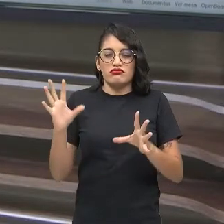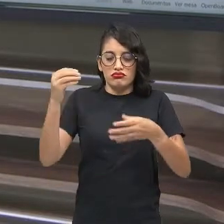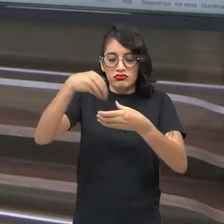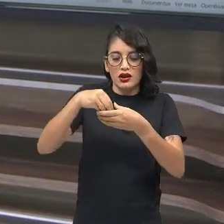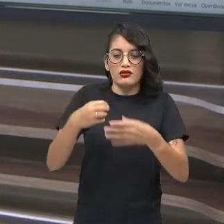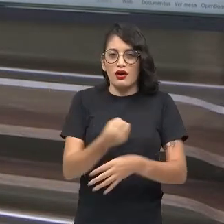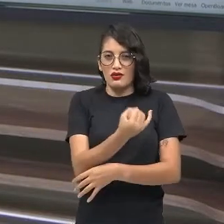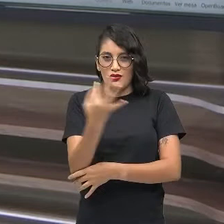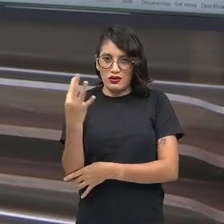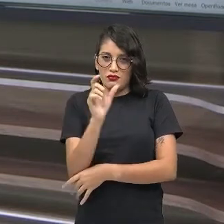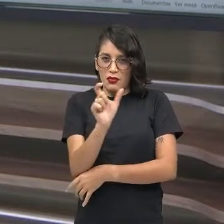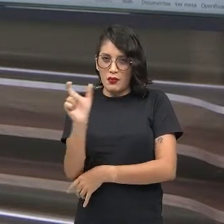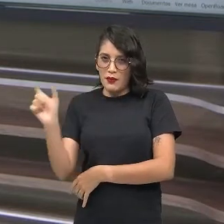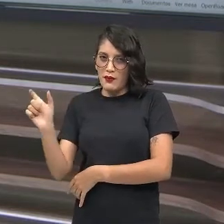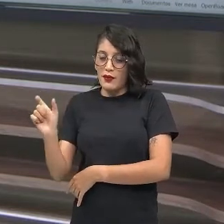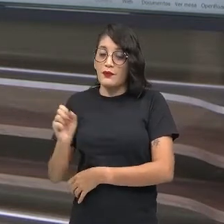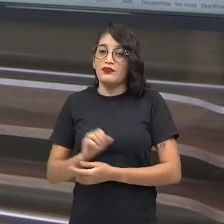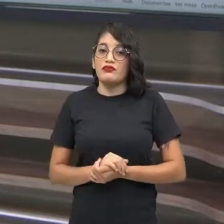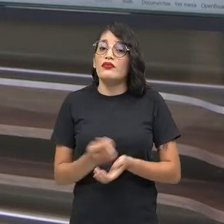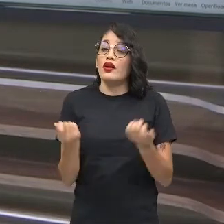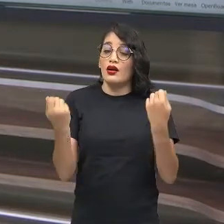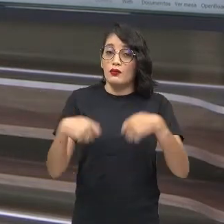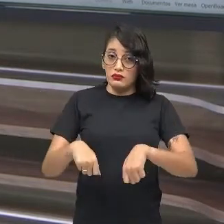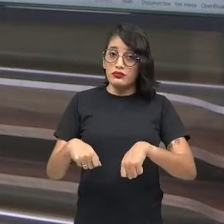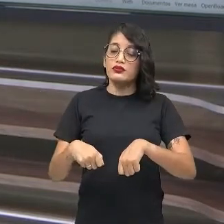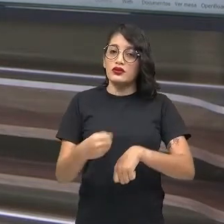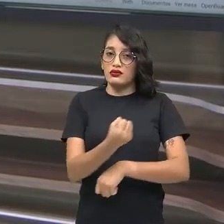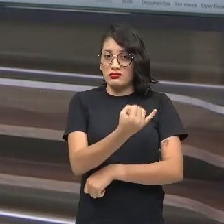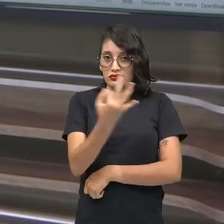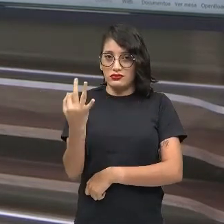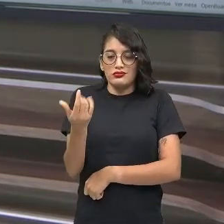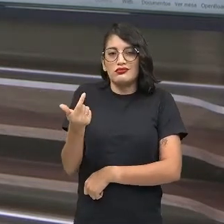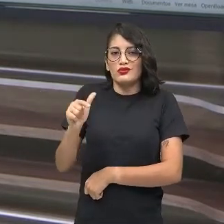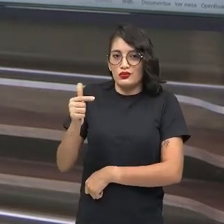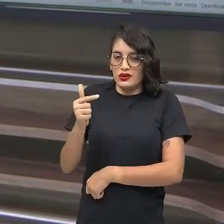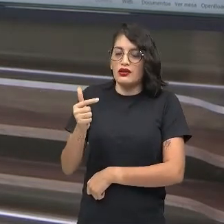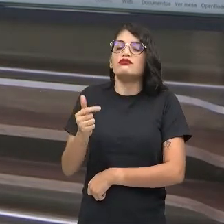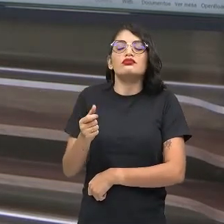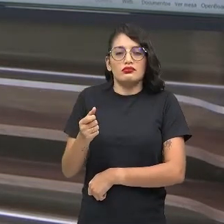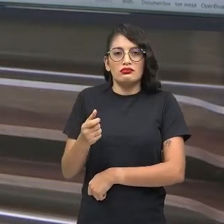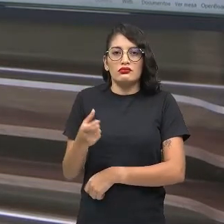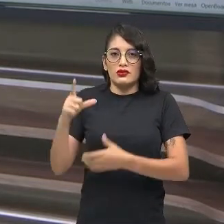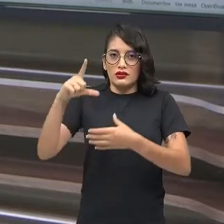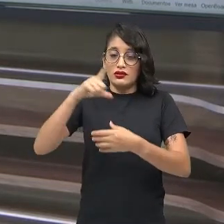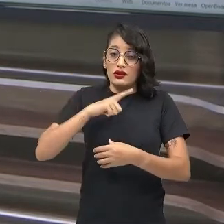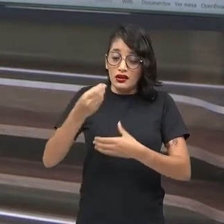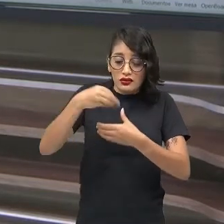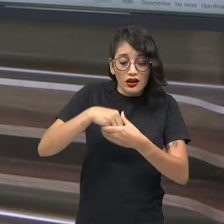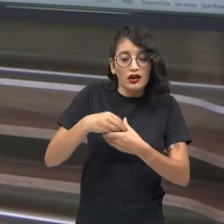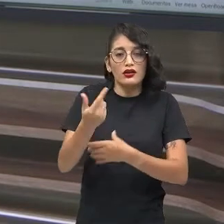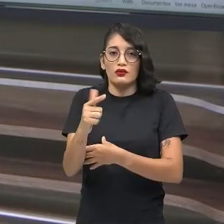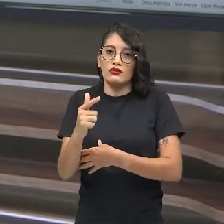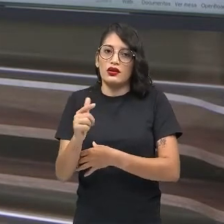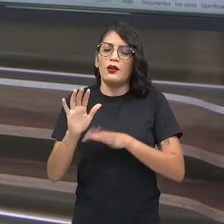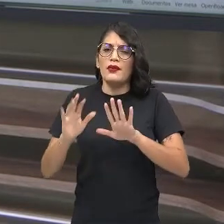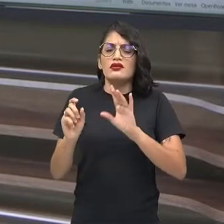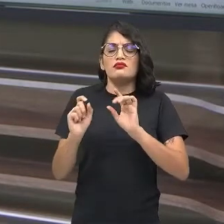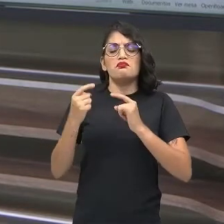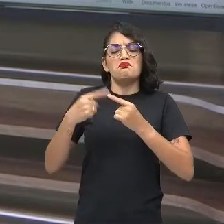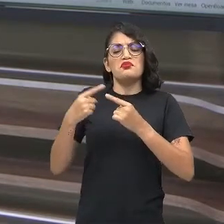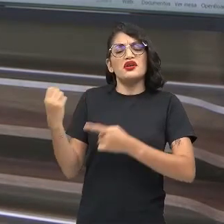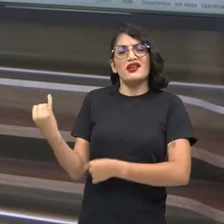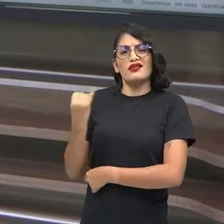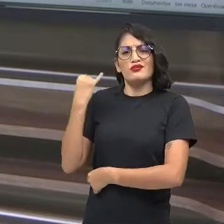Então, é possível sim a métrica, e é possível não ter a métrica também. Por que é importante você estar estudando agora,